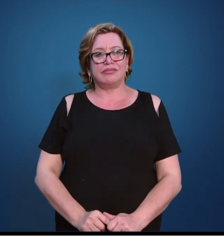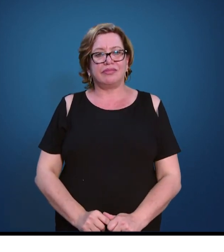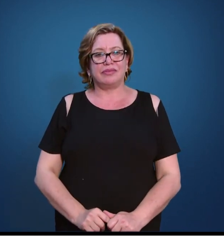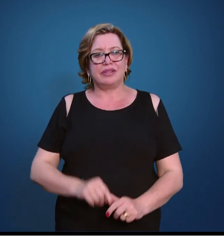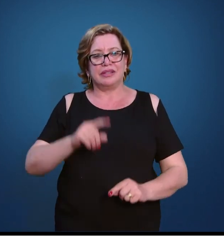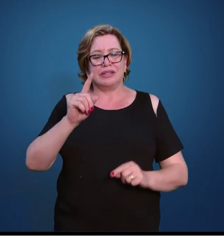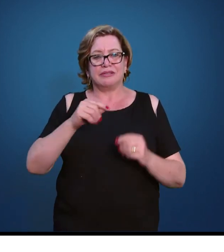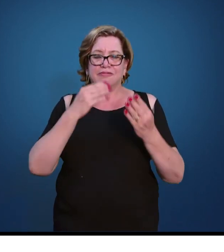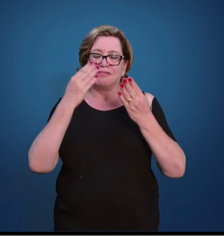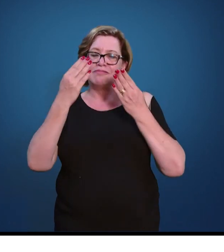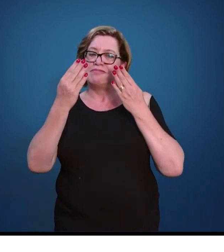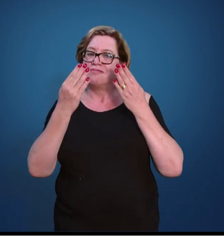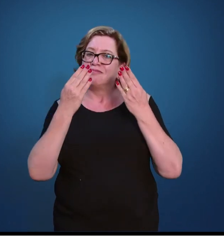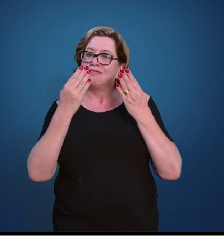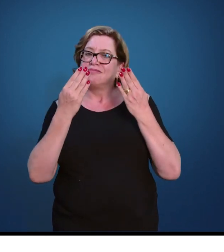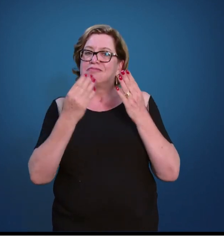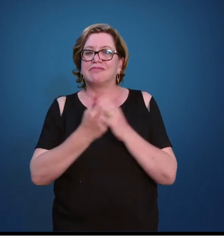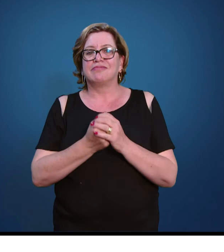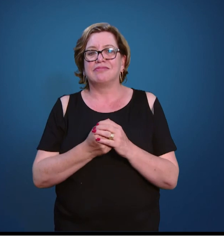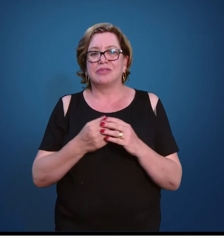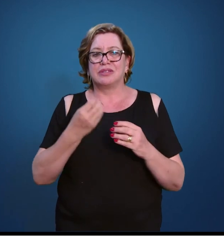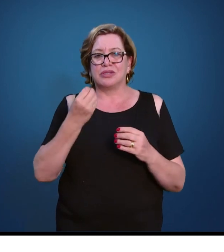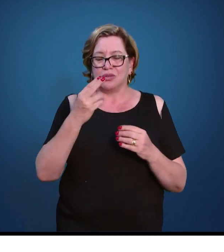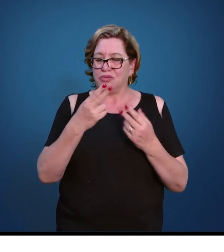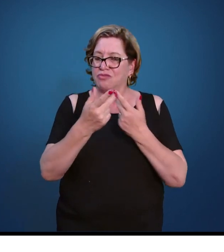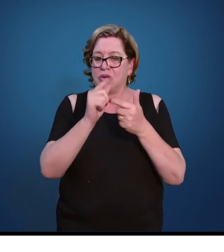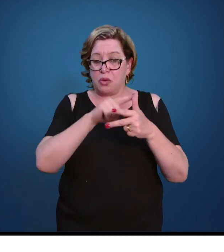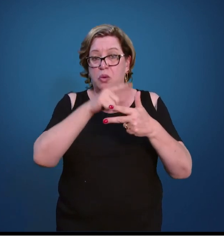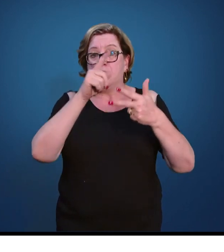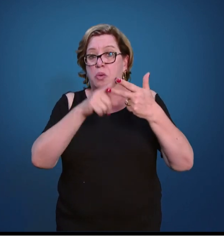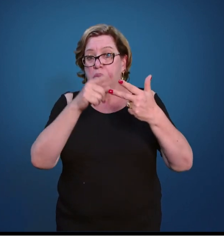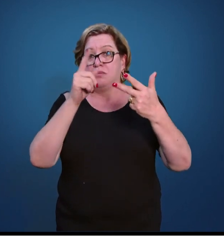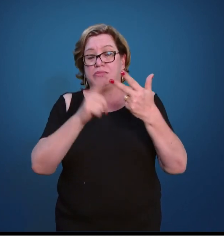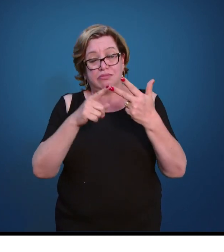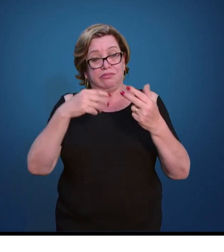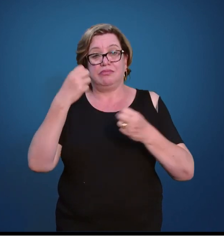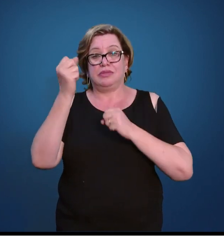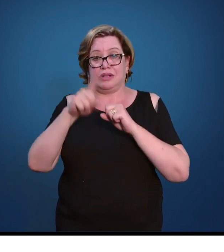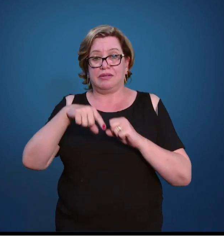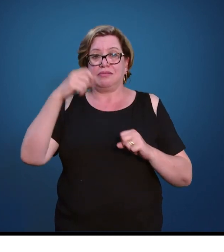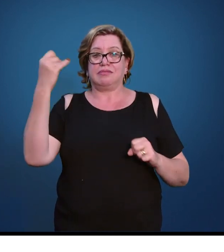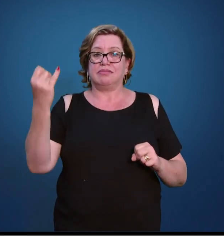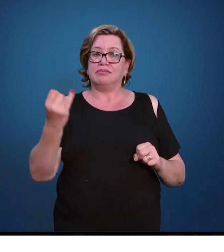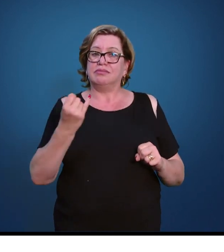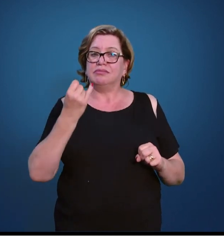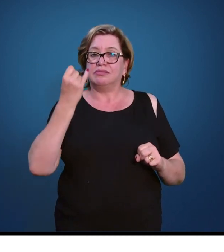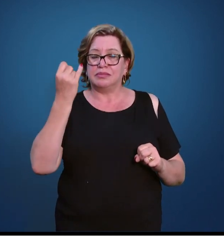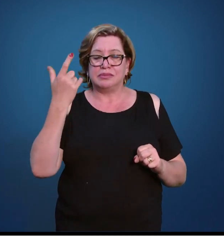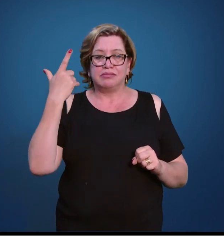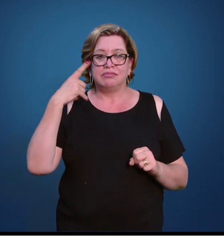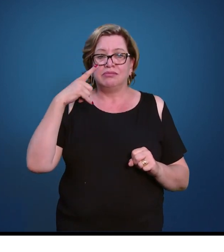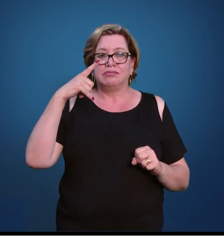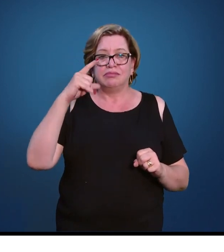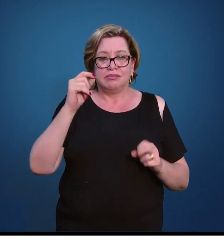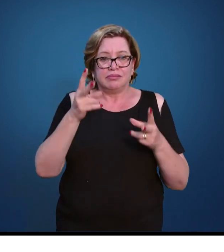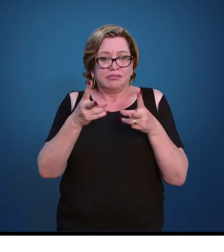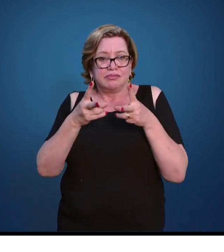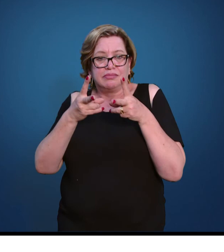Então, essa análise, ou estas análises, elas são importantes para que eu consiga